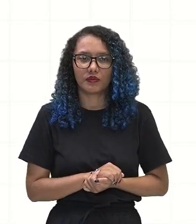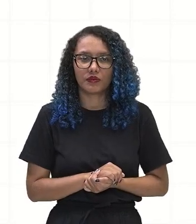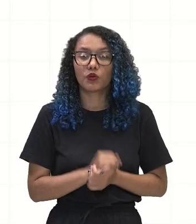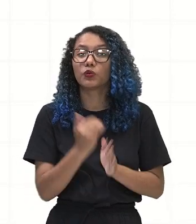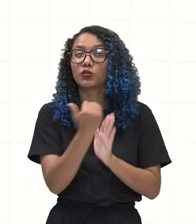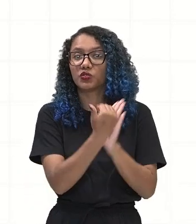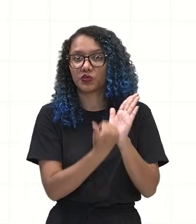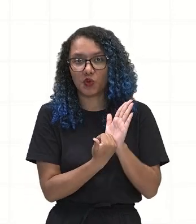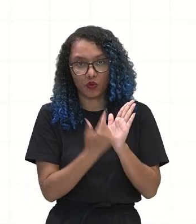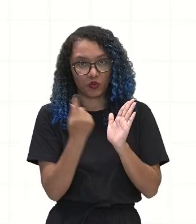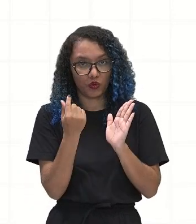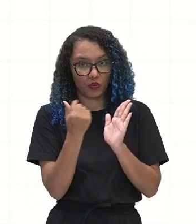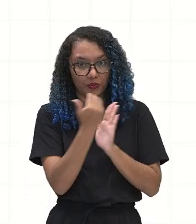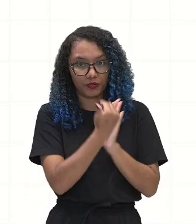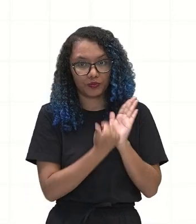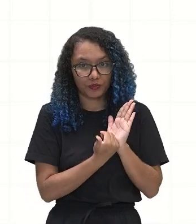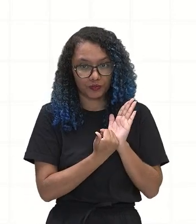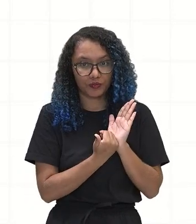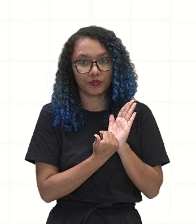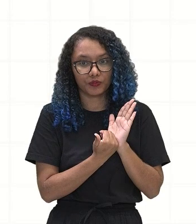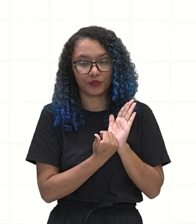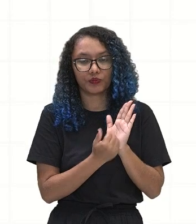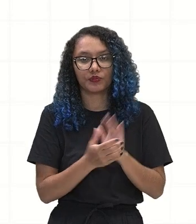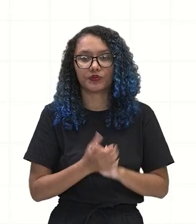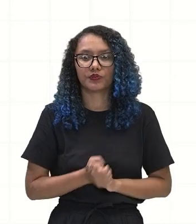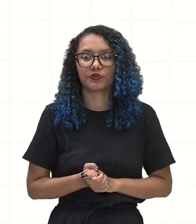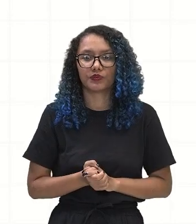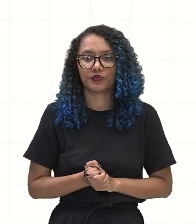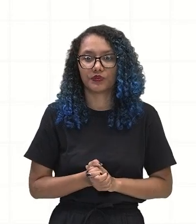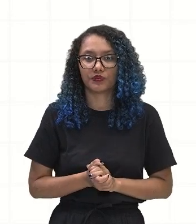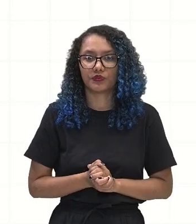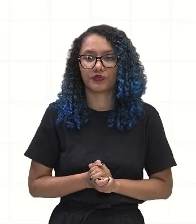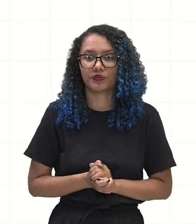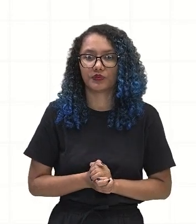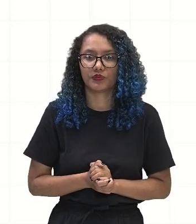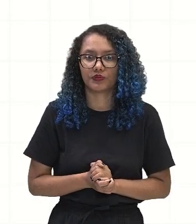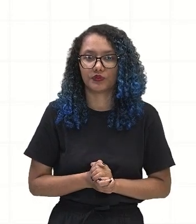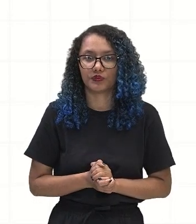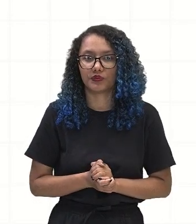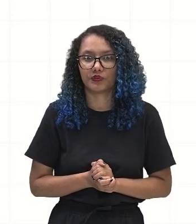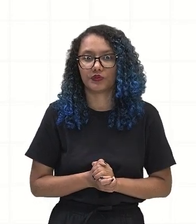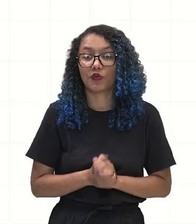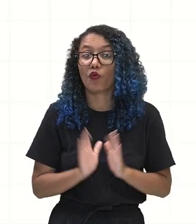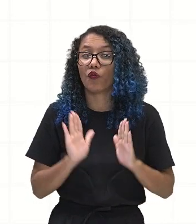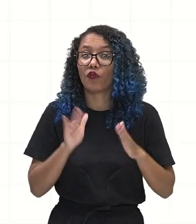desconto. No caso aqui, ó, nós estamos falando em desconto.